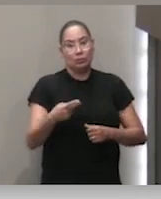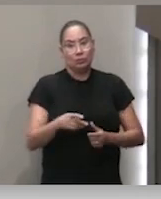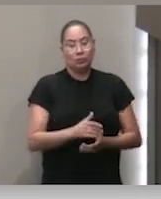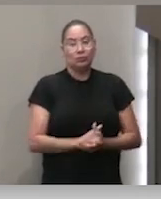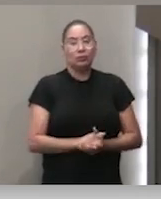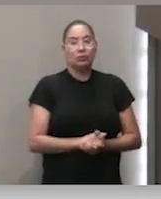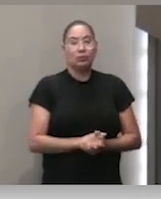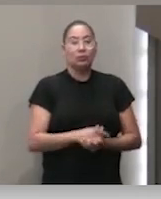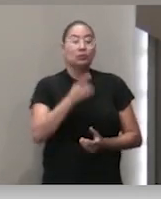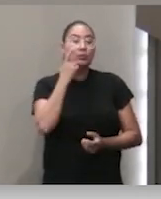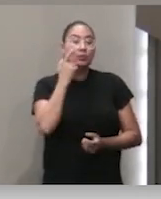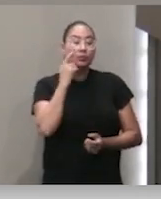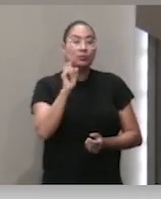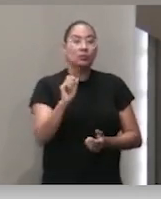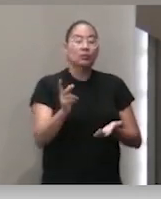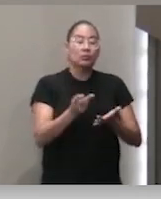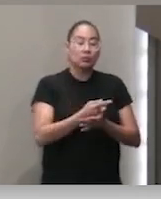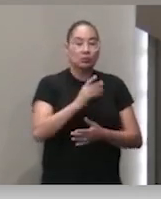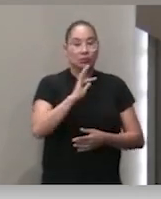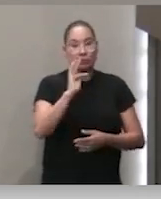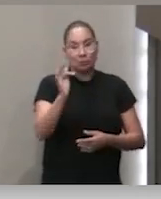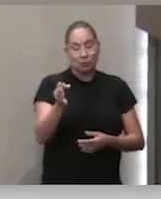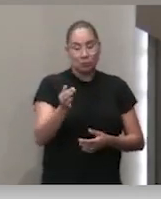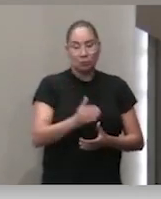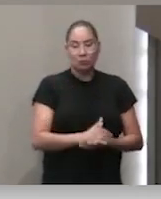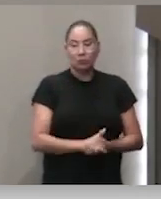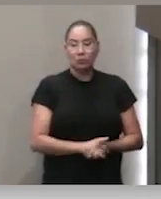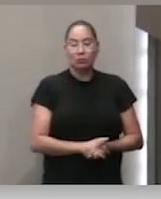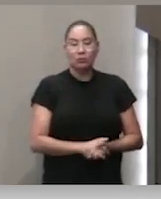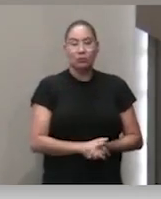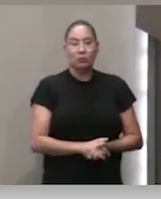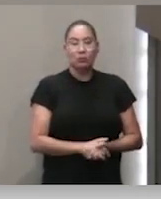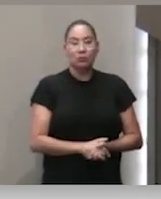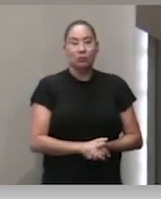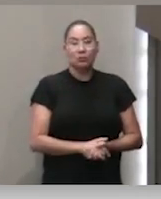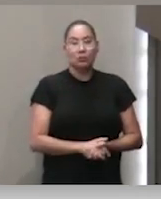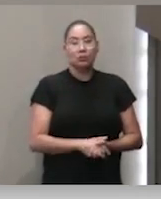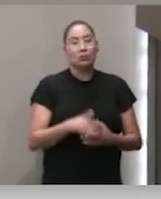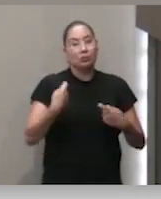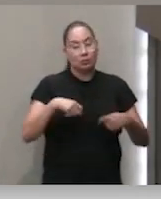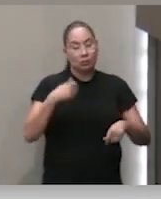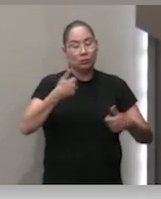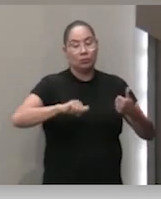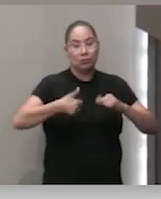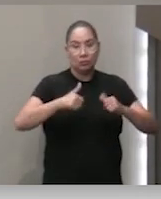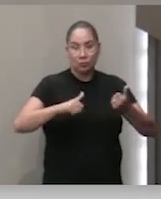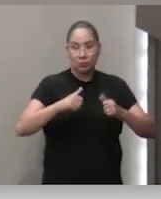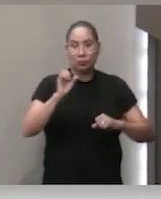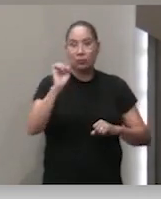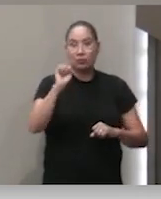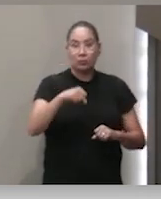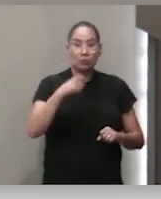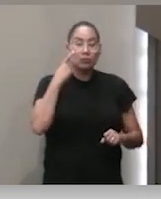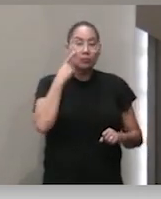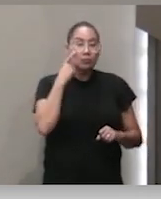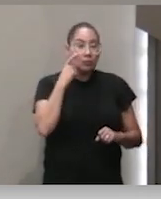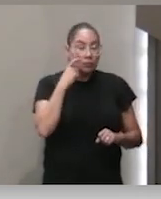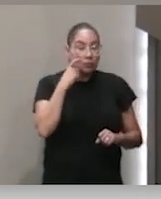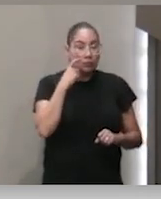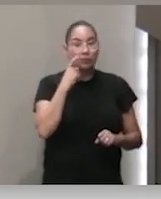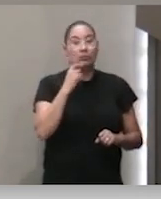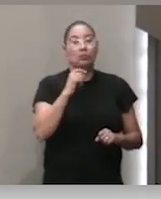né, vamos ver o que vai acontecer futuramente por aí, né? Cabe, sim, uma avaliação, uma averiguação para ver realmente os